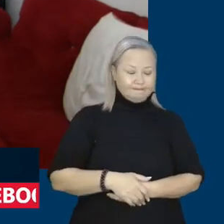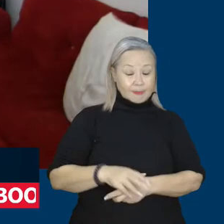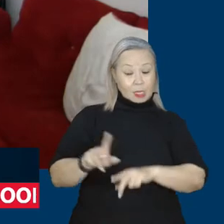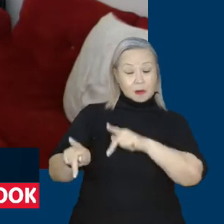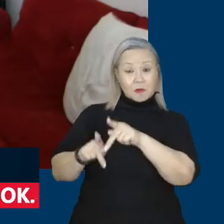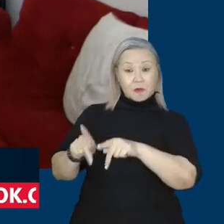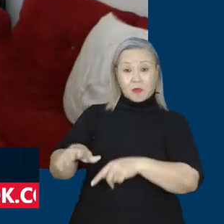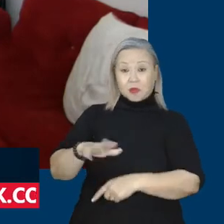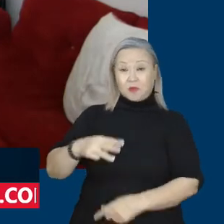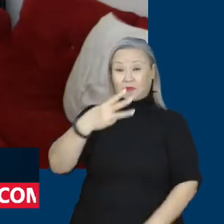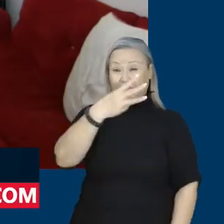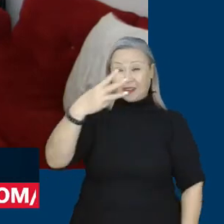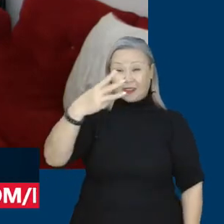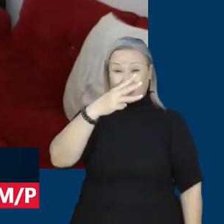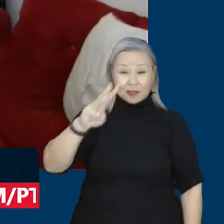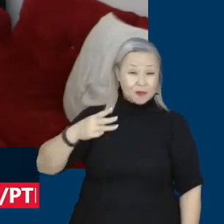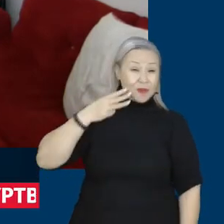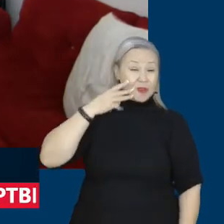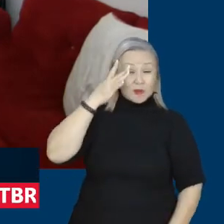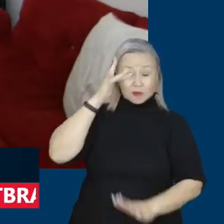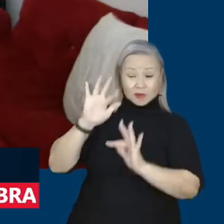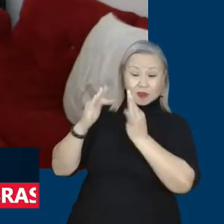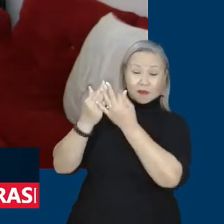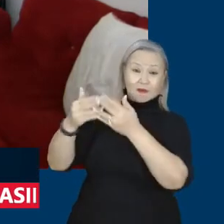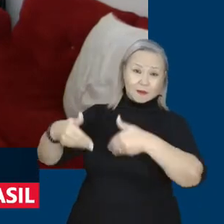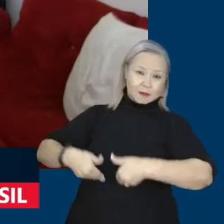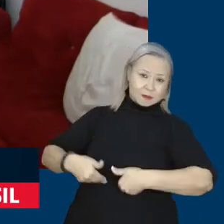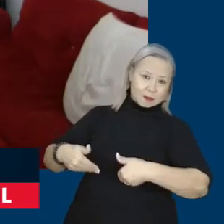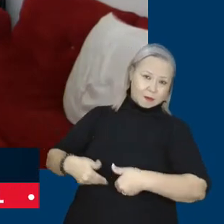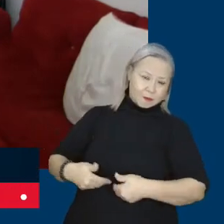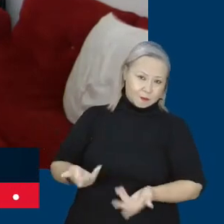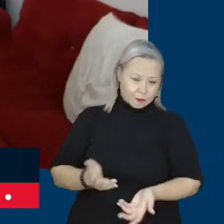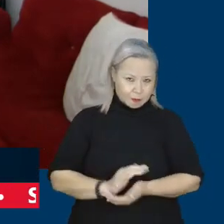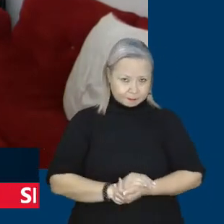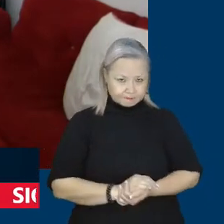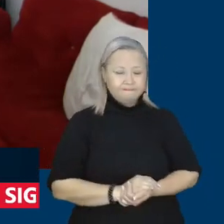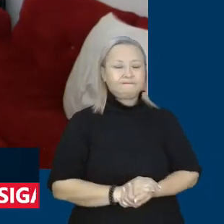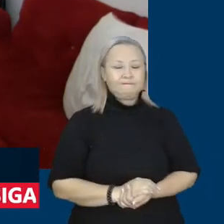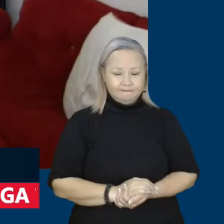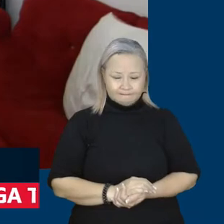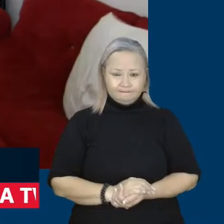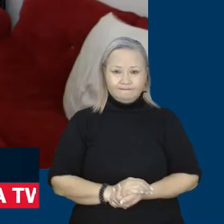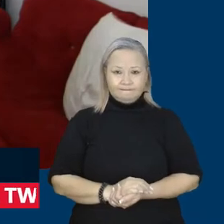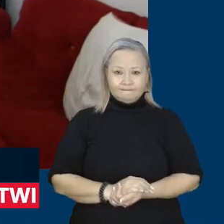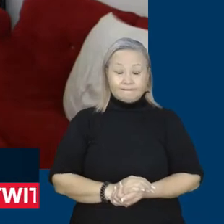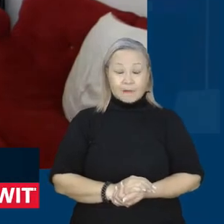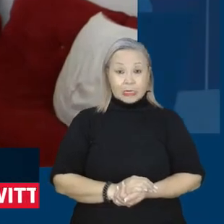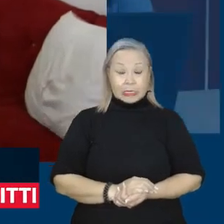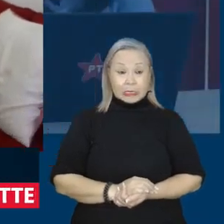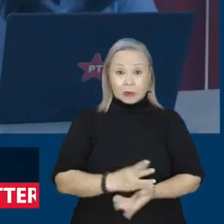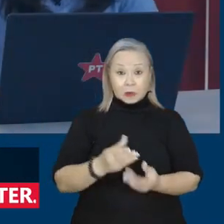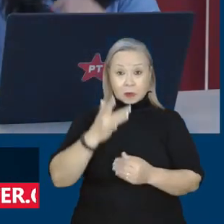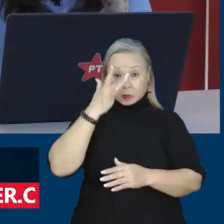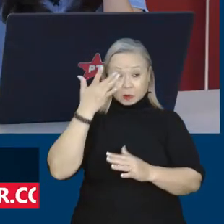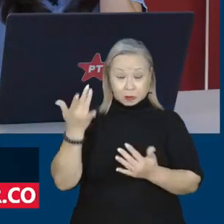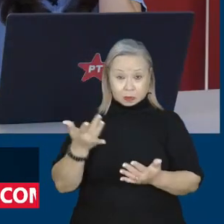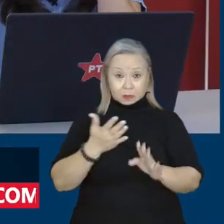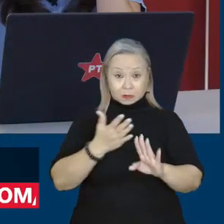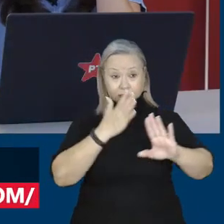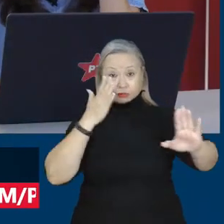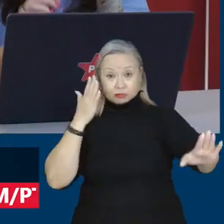milhões de família que pudessem eles ficasse contentando com osso na fila do açougue mano